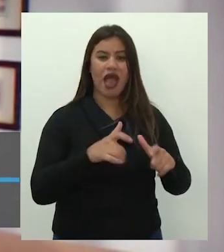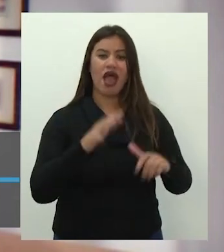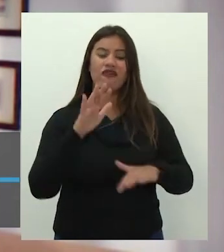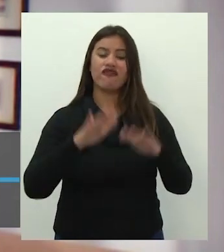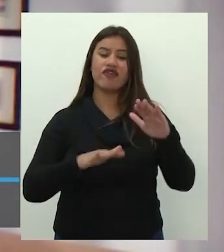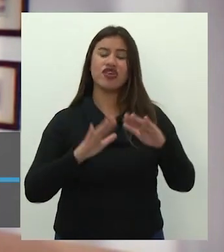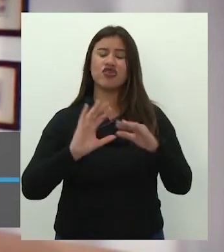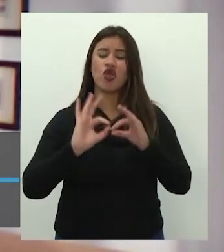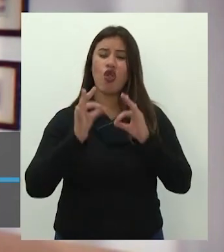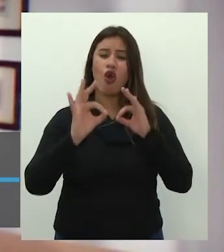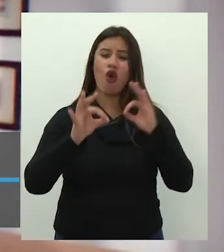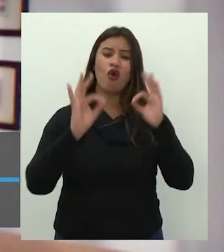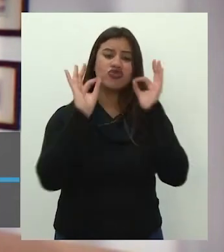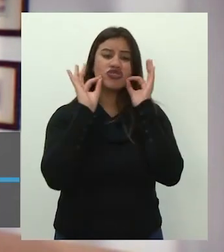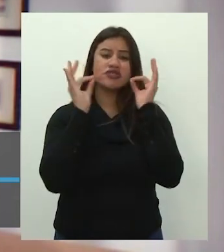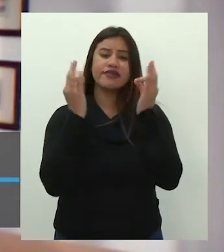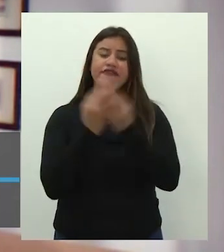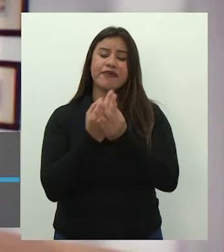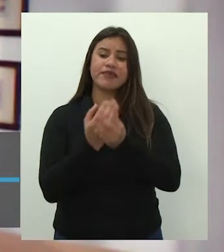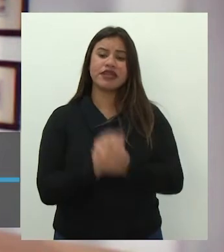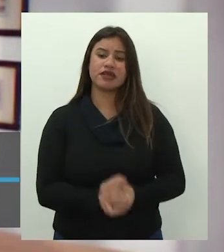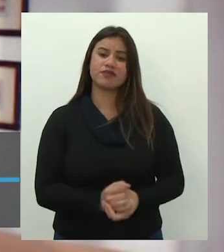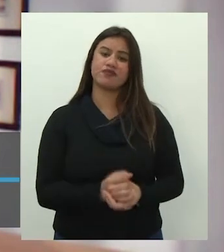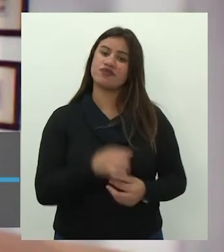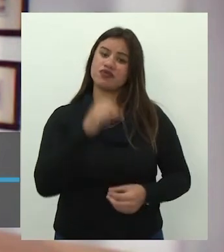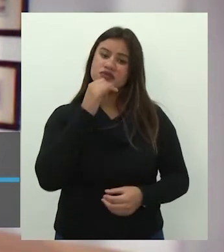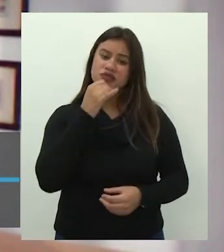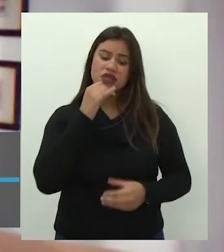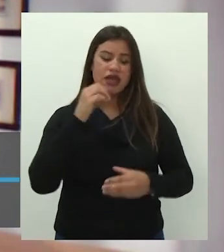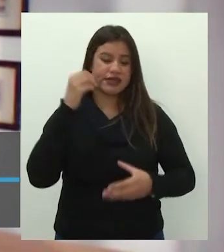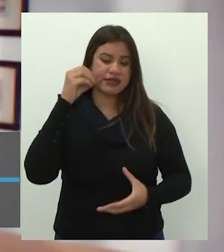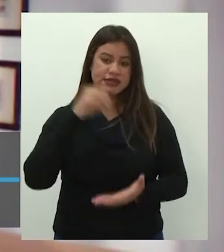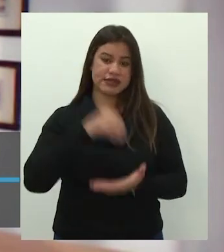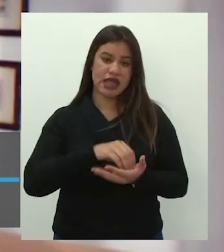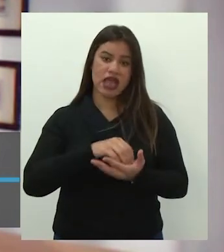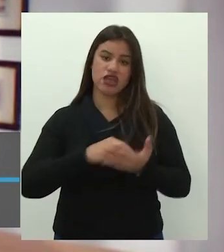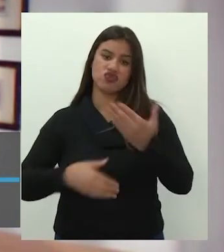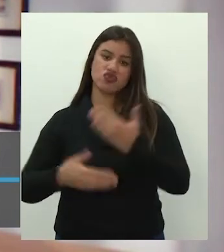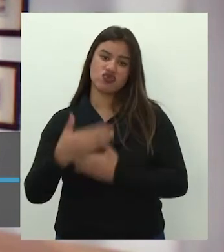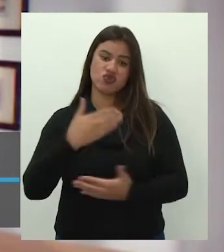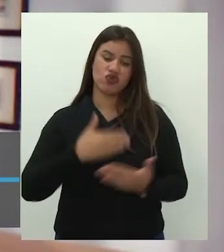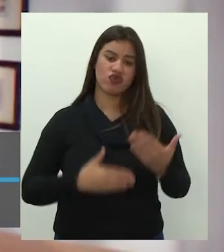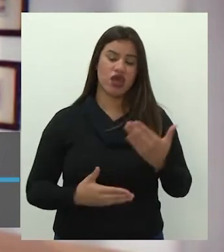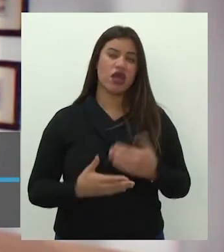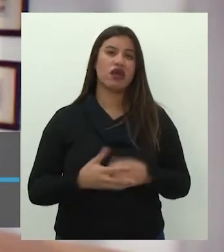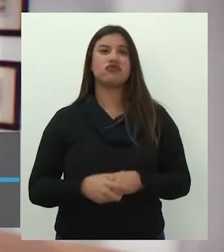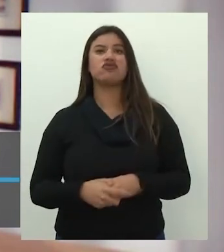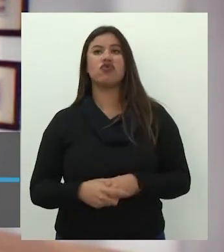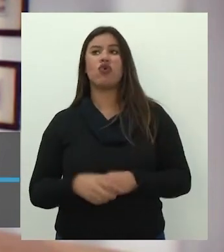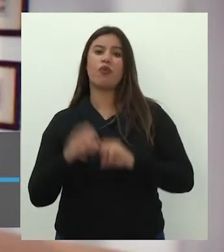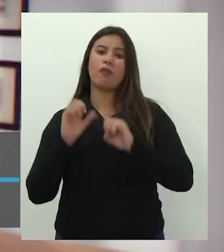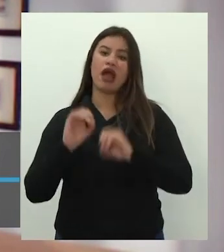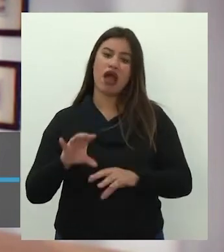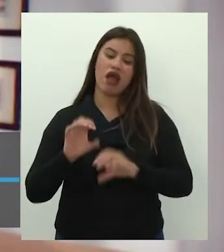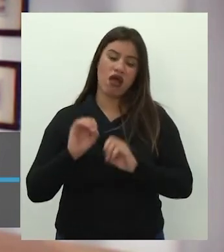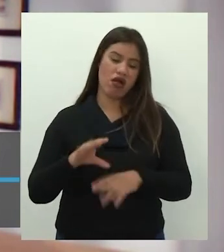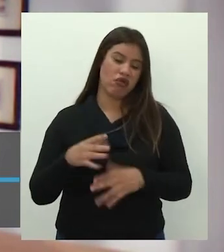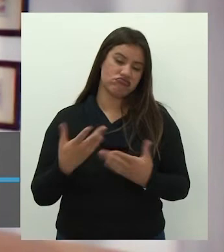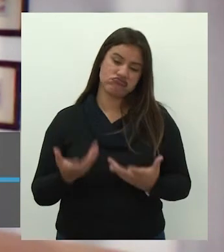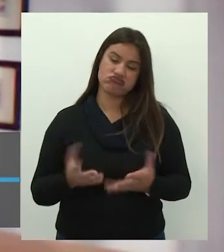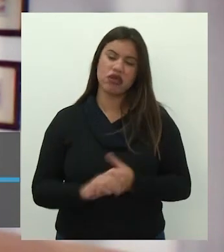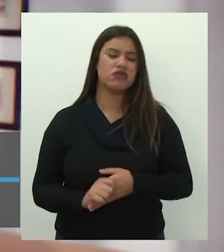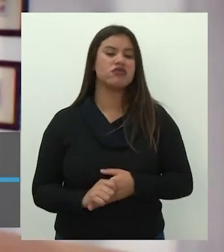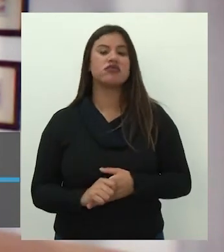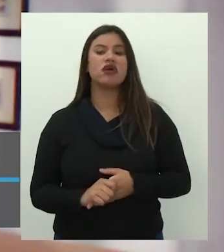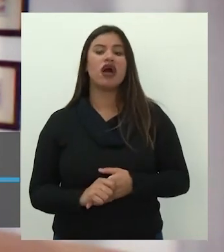sua família. Por exemplo, um centro de convivência, uma aula de alguma coisa,